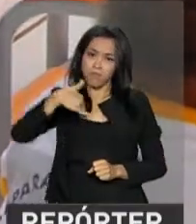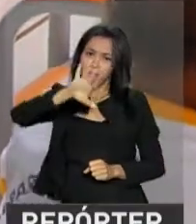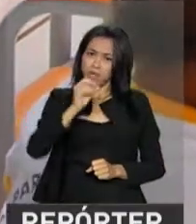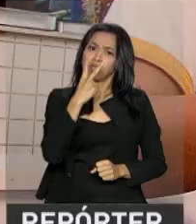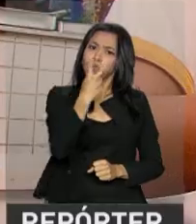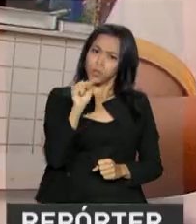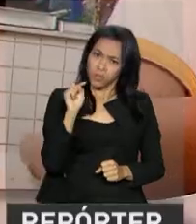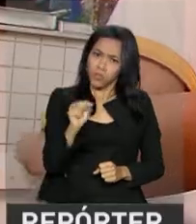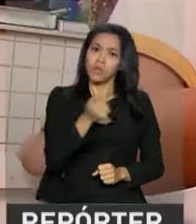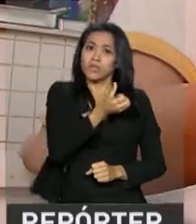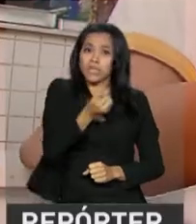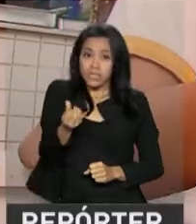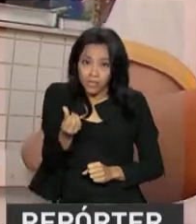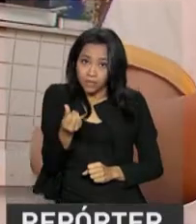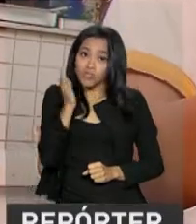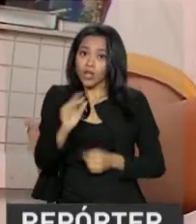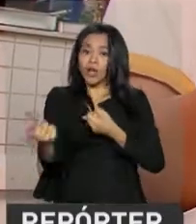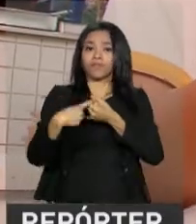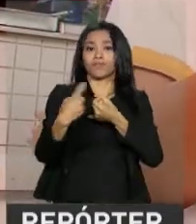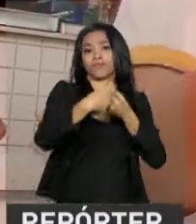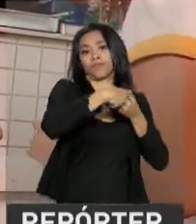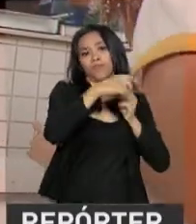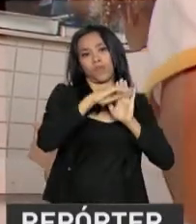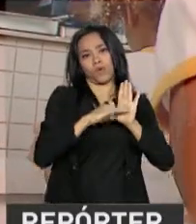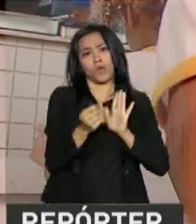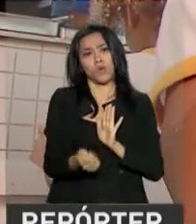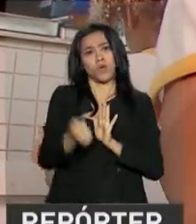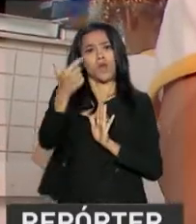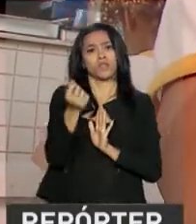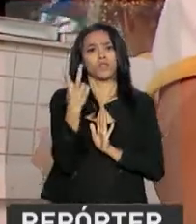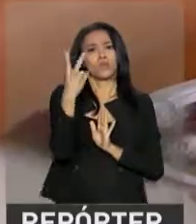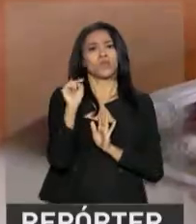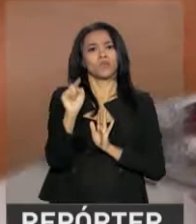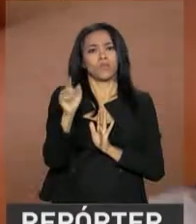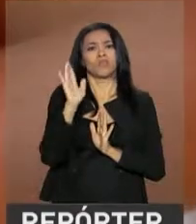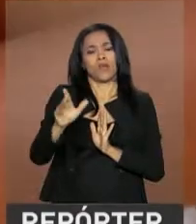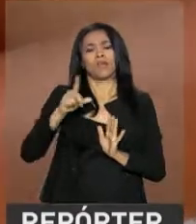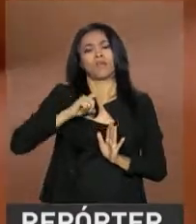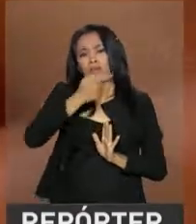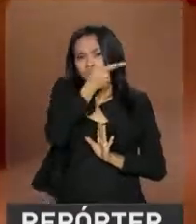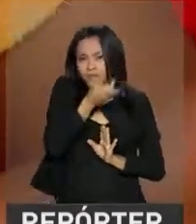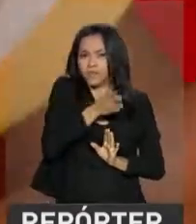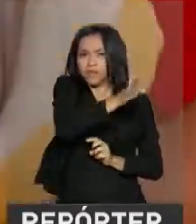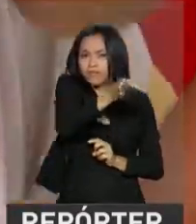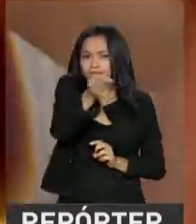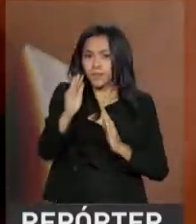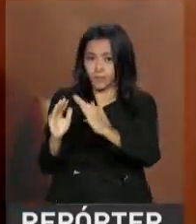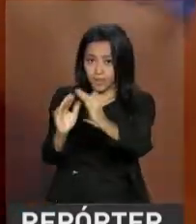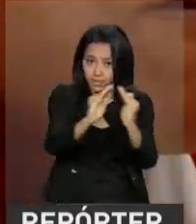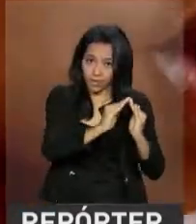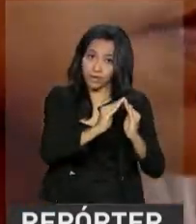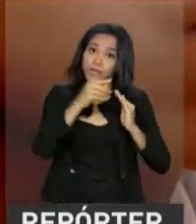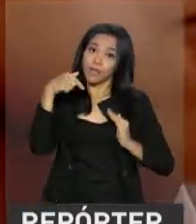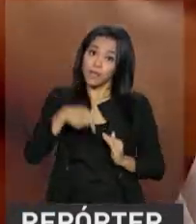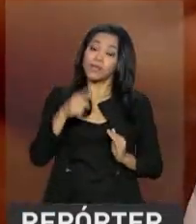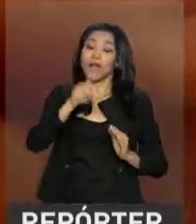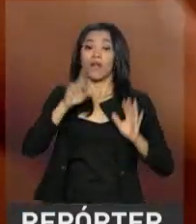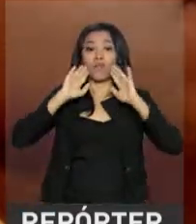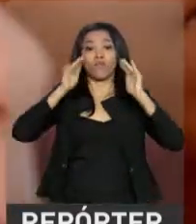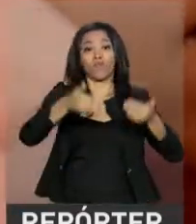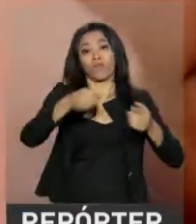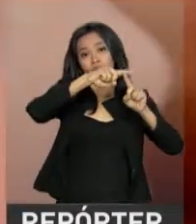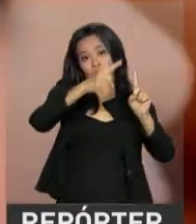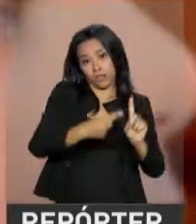aderiram ao programa e quase 2 mil já realizam as visitas domiciliares as ações são voltadas às gestantes e